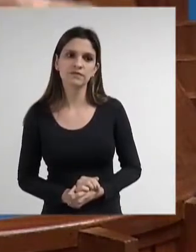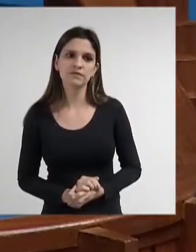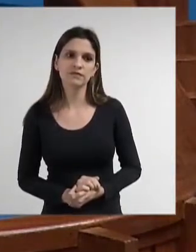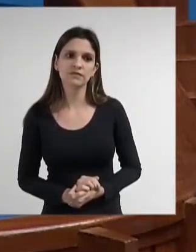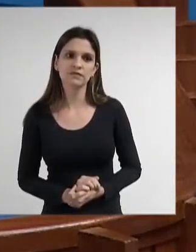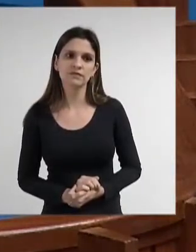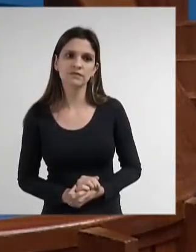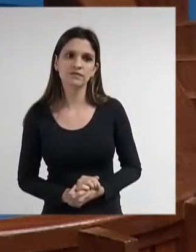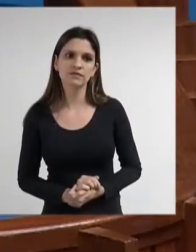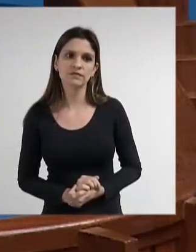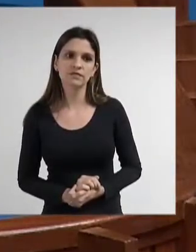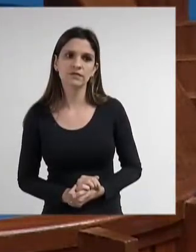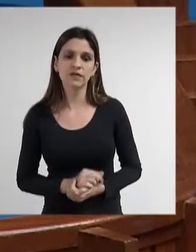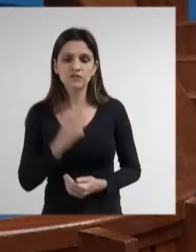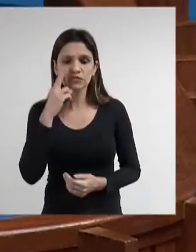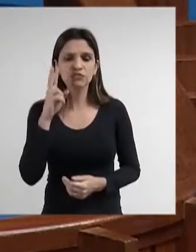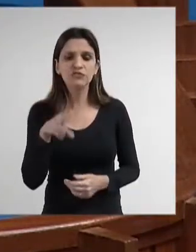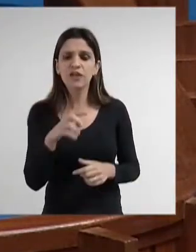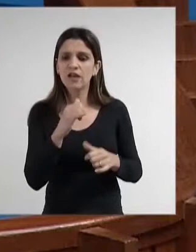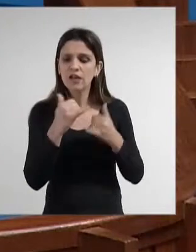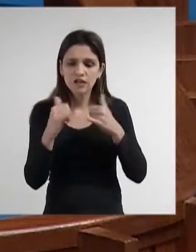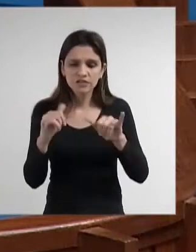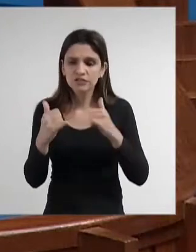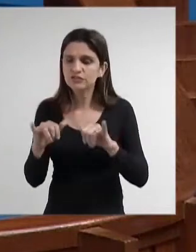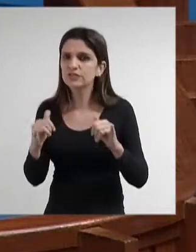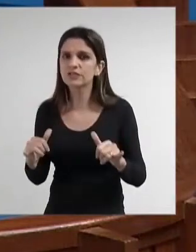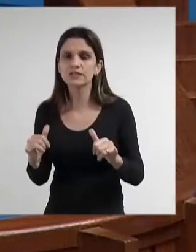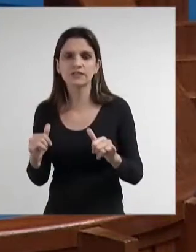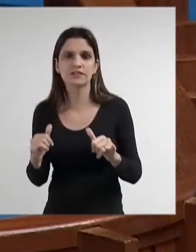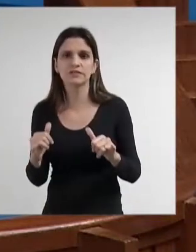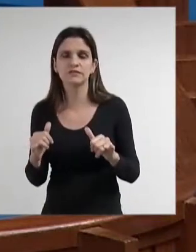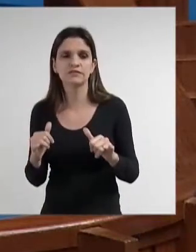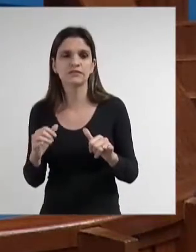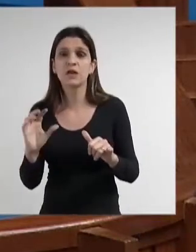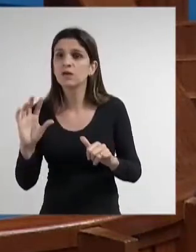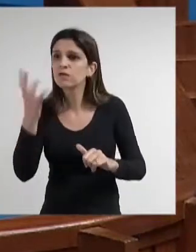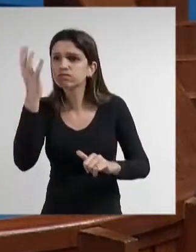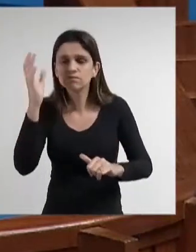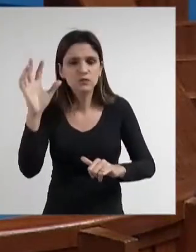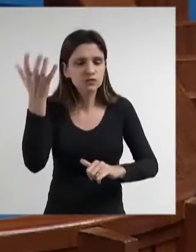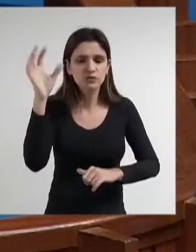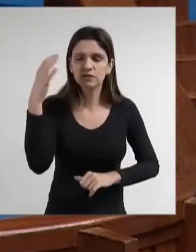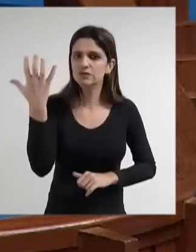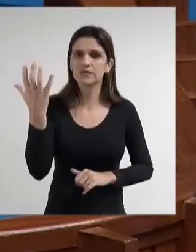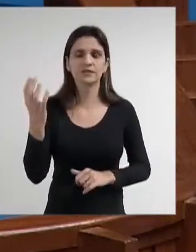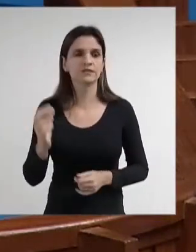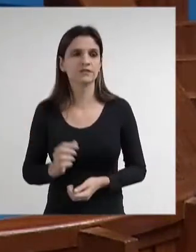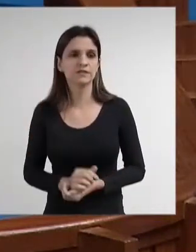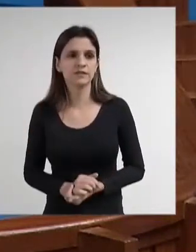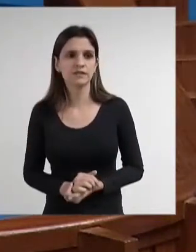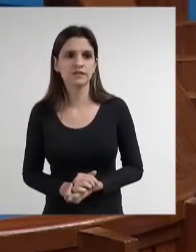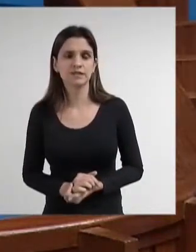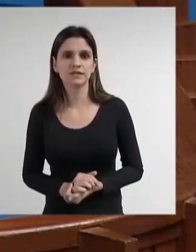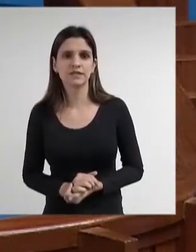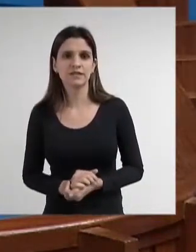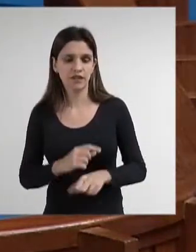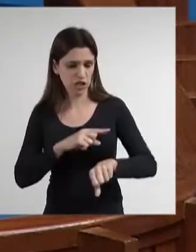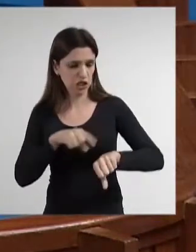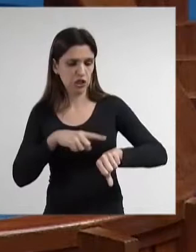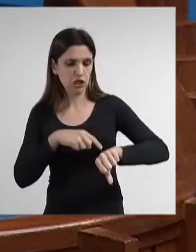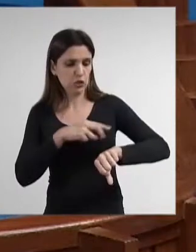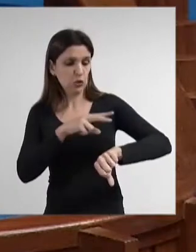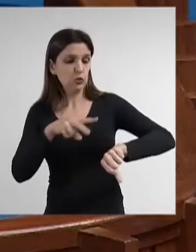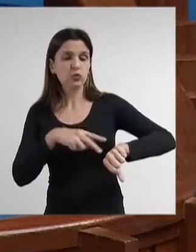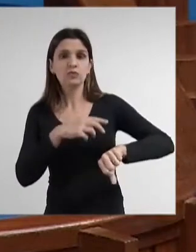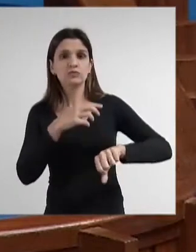tem acontecido no Brasil, reeditado praticamente diuturnamente. A cada 2 horas uma mulher perde a sua